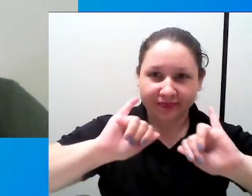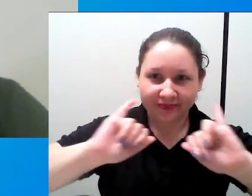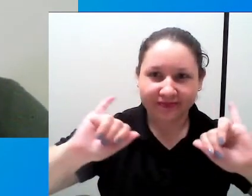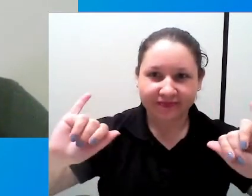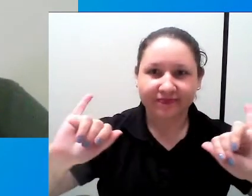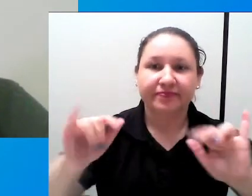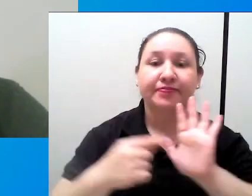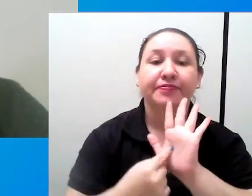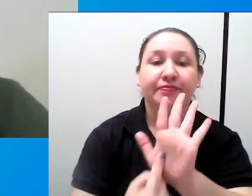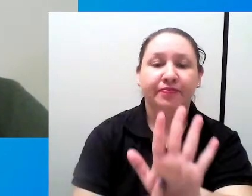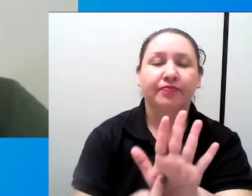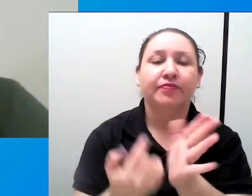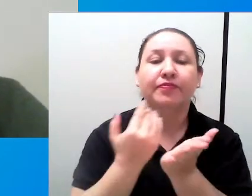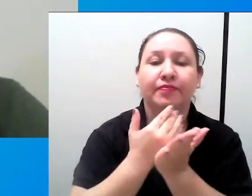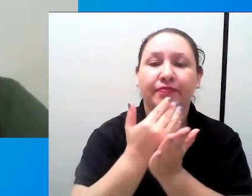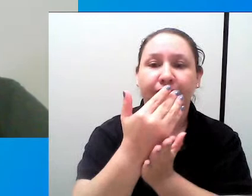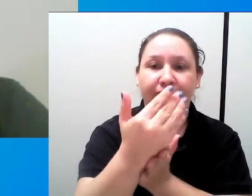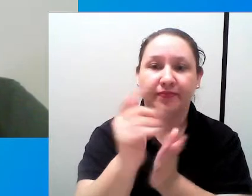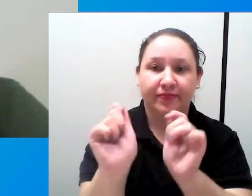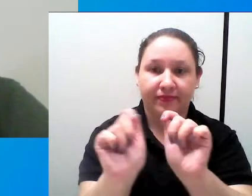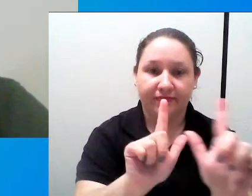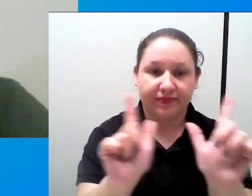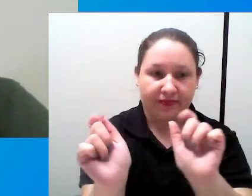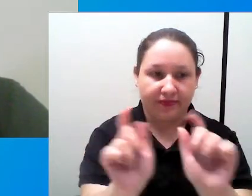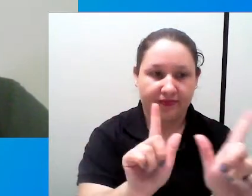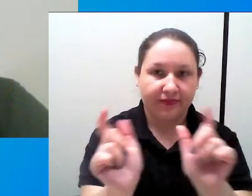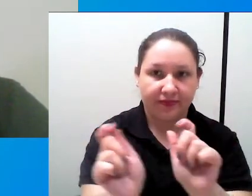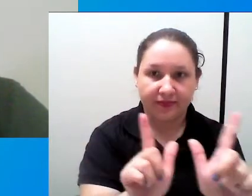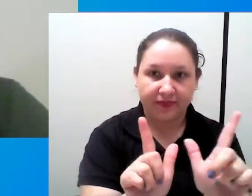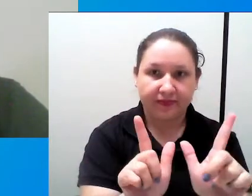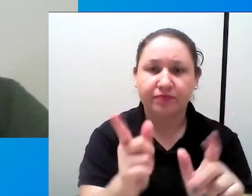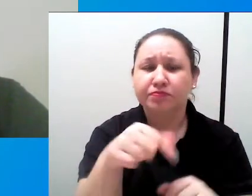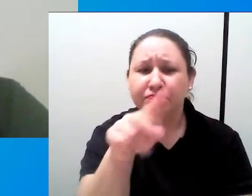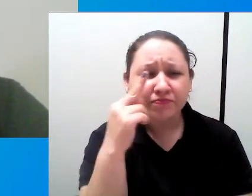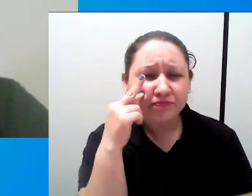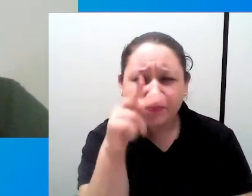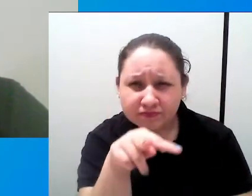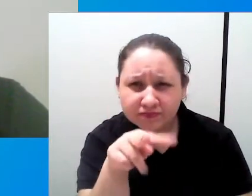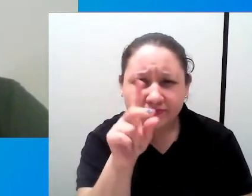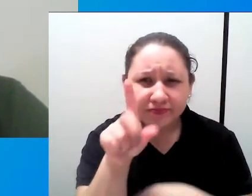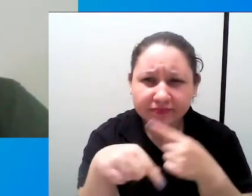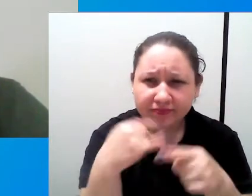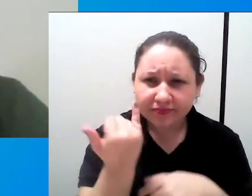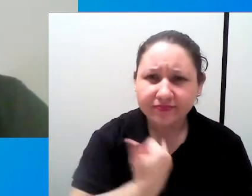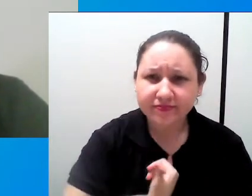apresentação. Depois me confirme, por favor, se vocês conseguem visualizar.